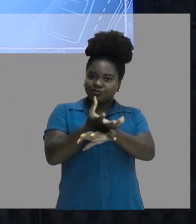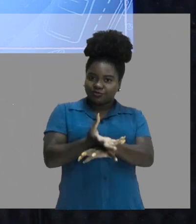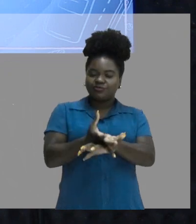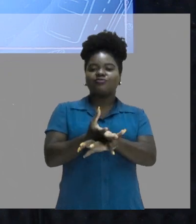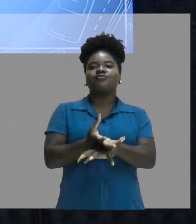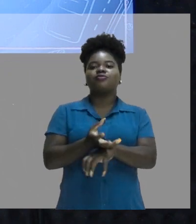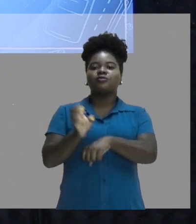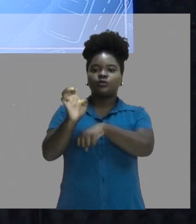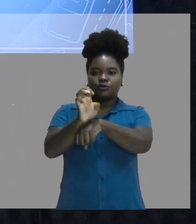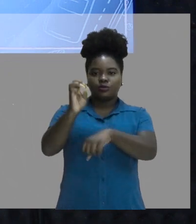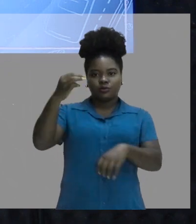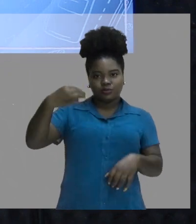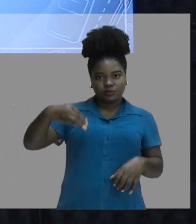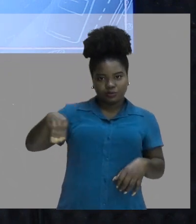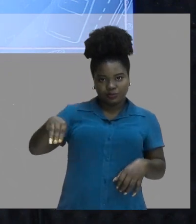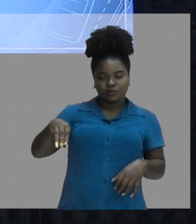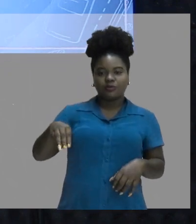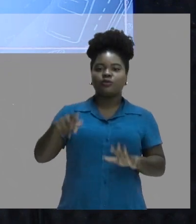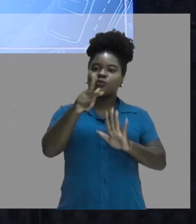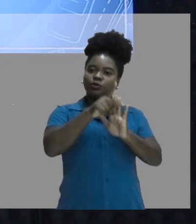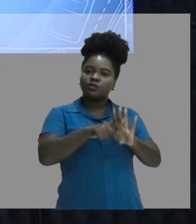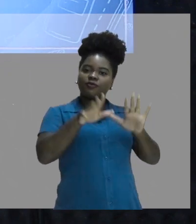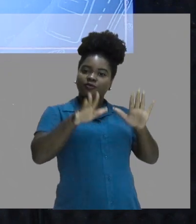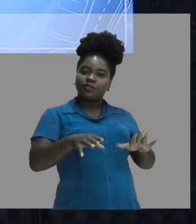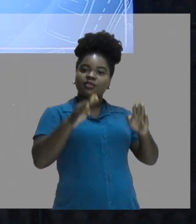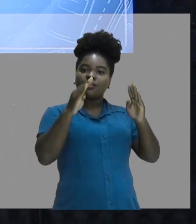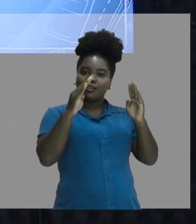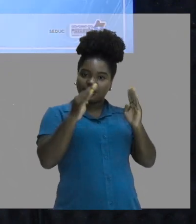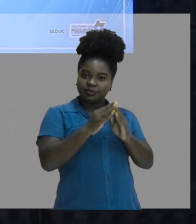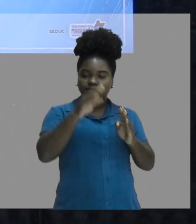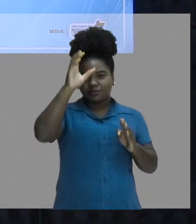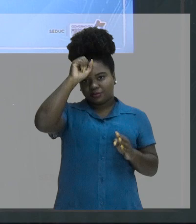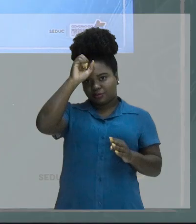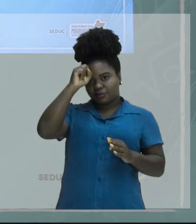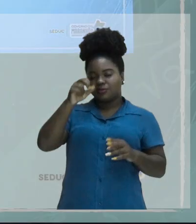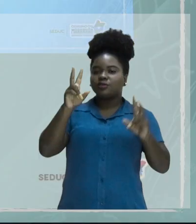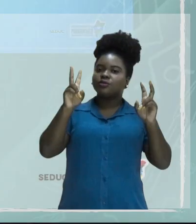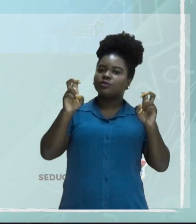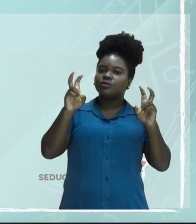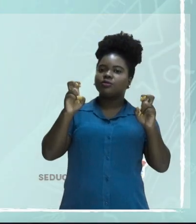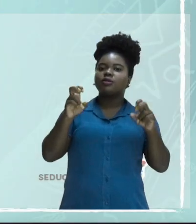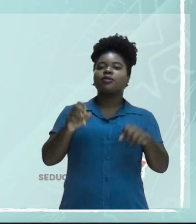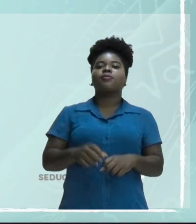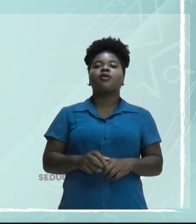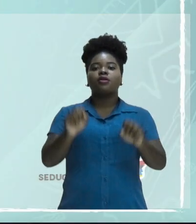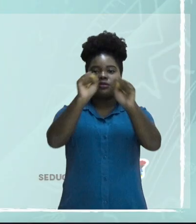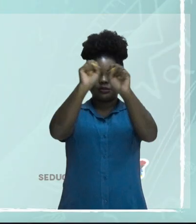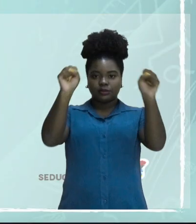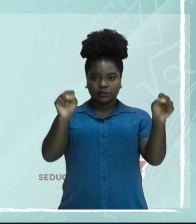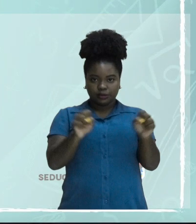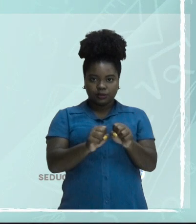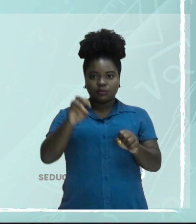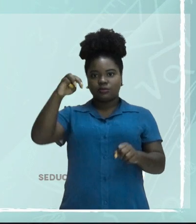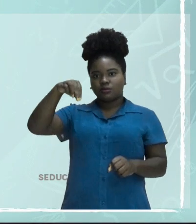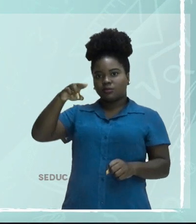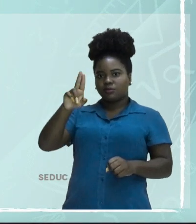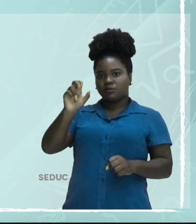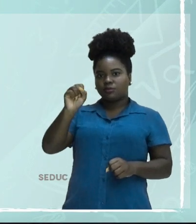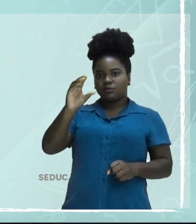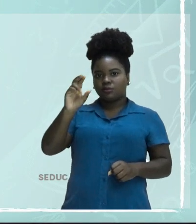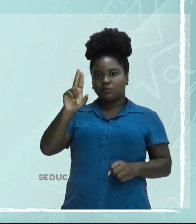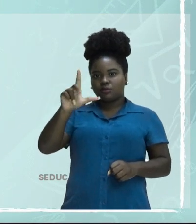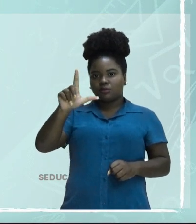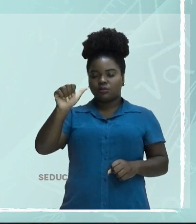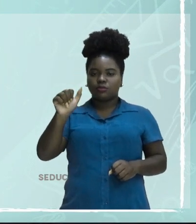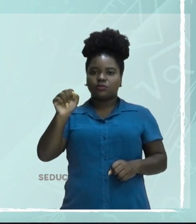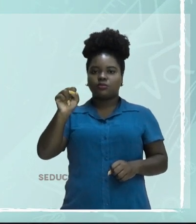Aprendendo, nós iremos aprender um pouquinho sobre o sistema muscular. Daí eu organizei a aula da seguinte forma: nós iremos aprender o